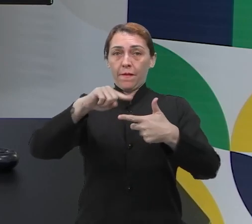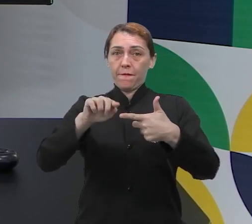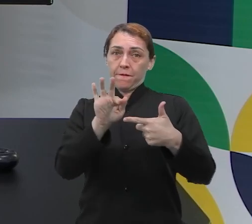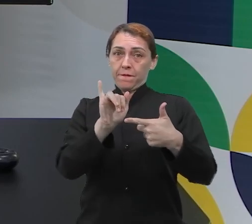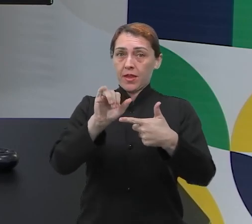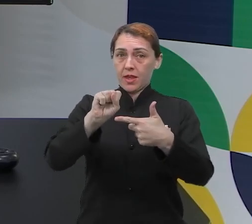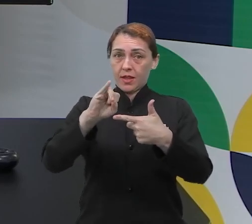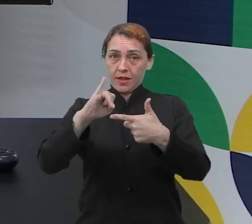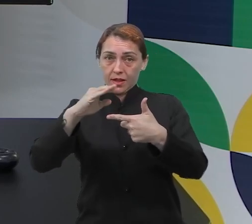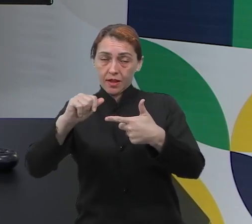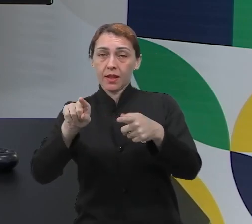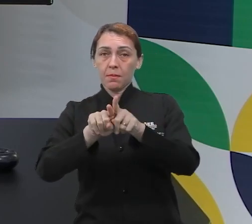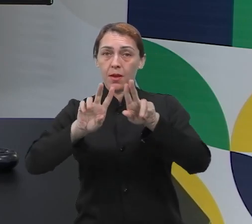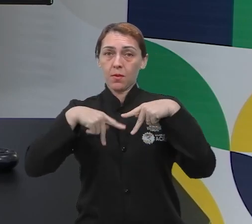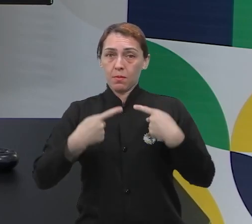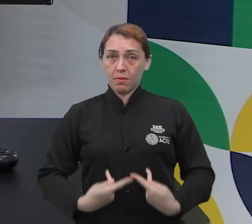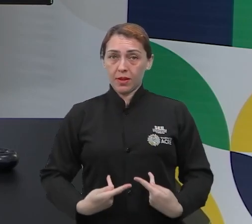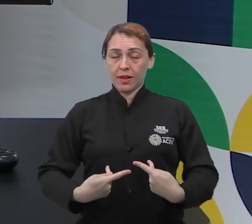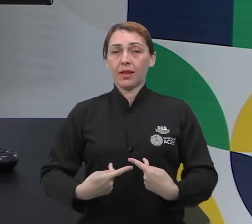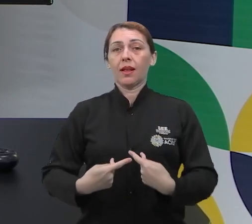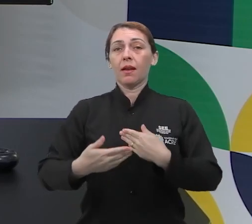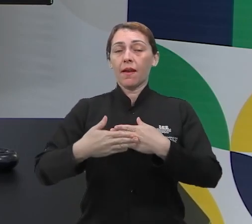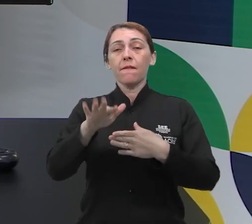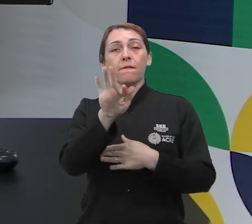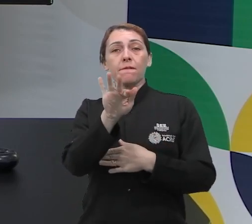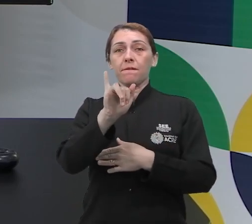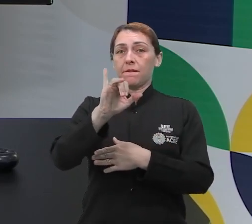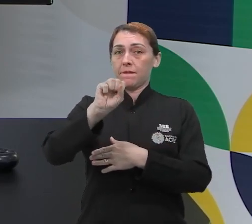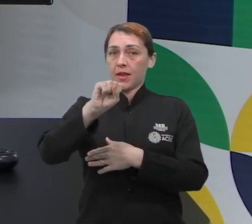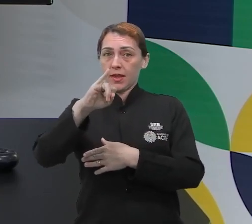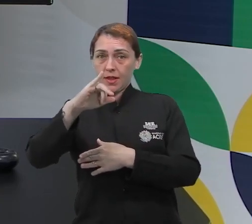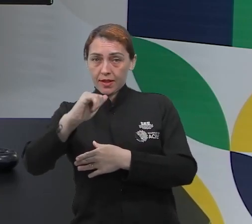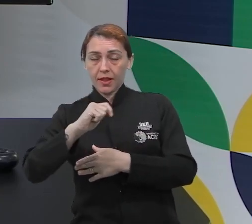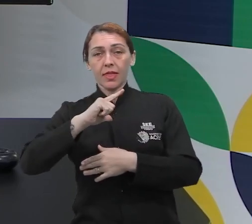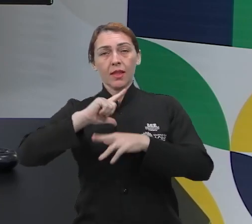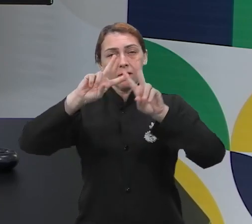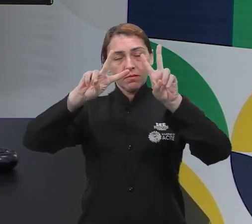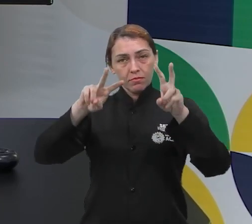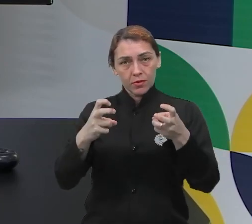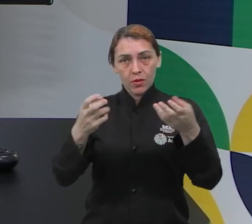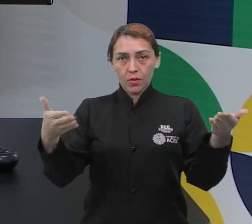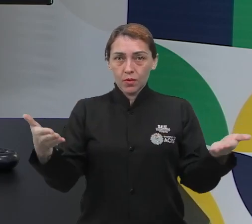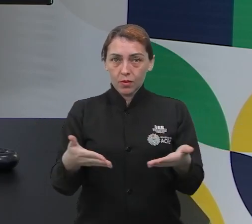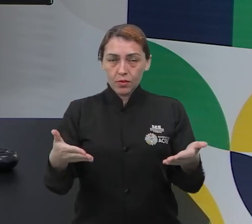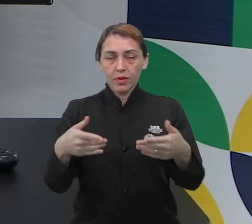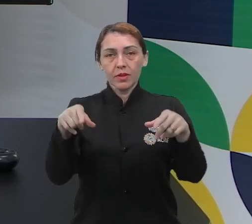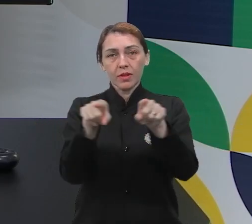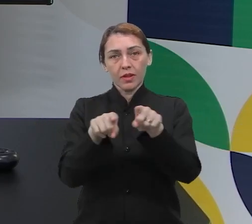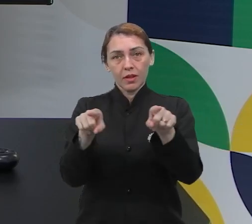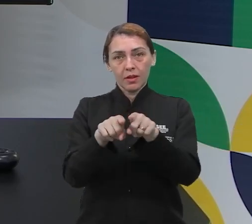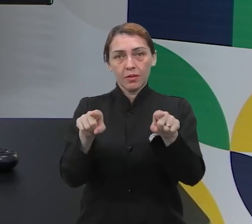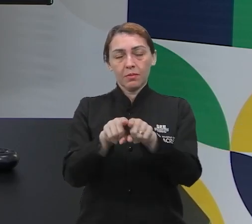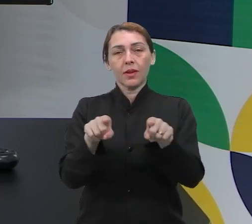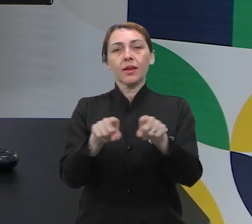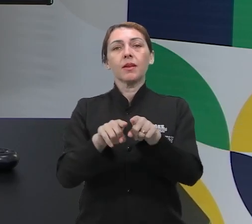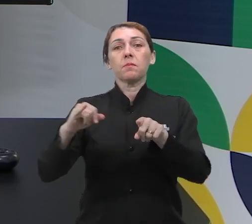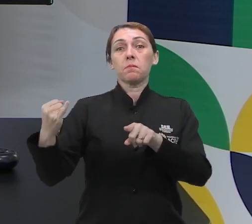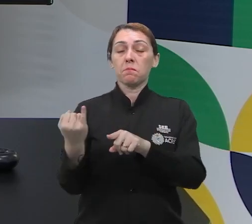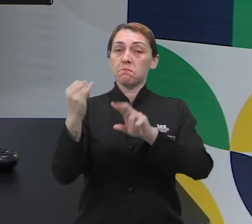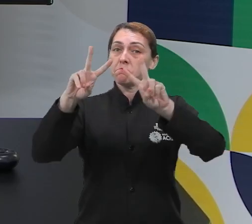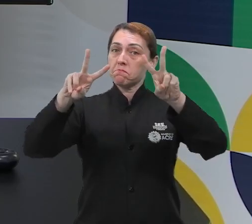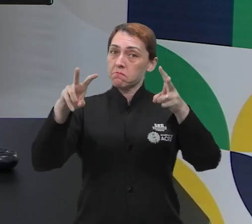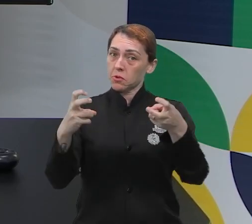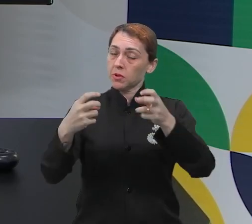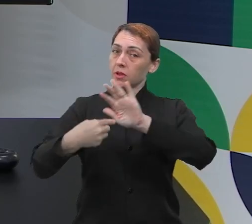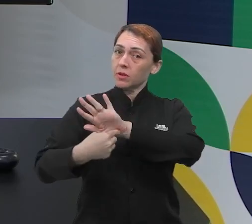física e humanas. Tá, então, na parte física, nós temos aí esse assunto que vai ser tratado hoje também como um dos grandes assuntos que